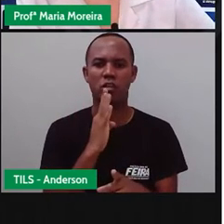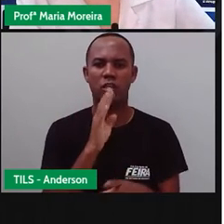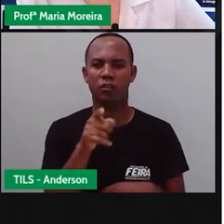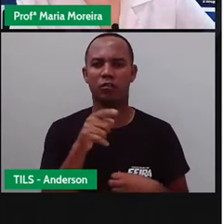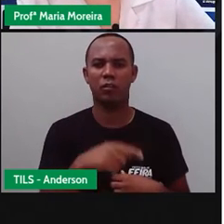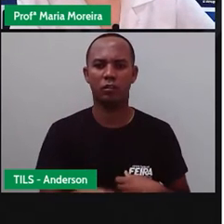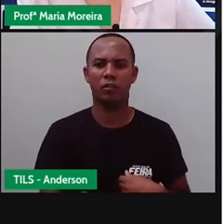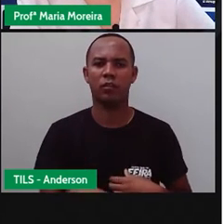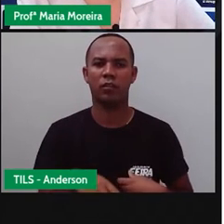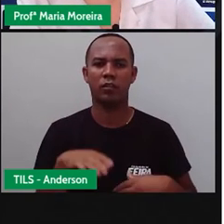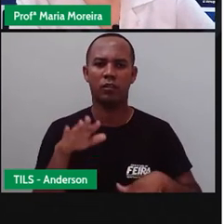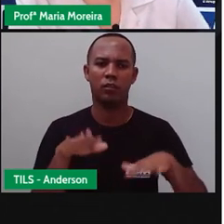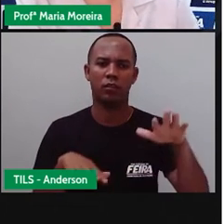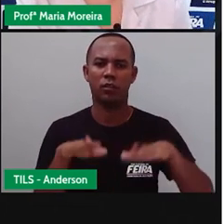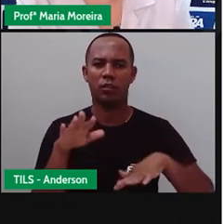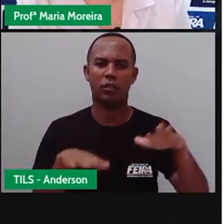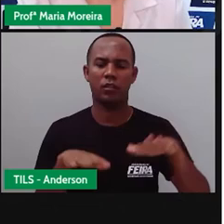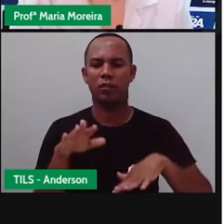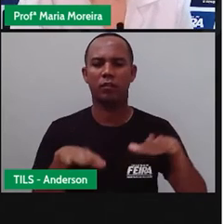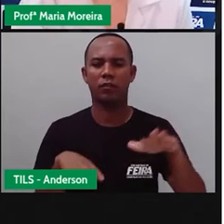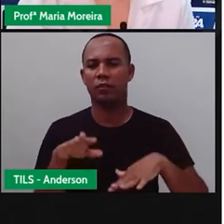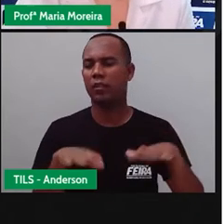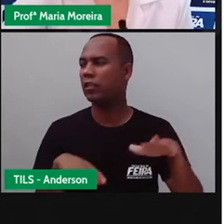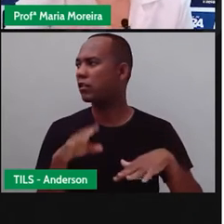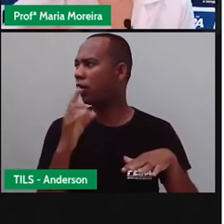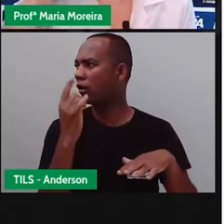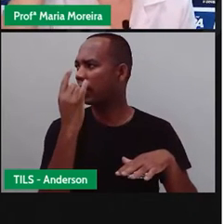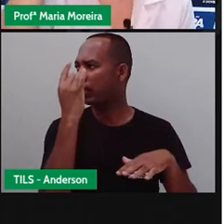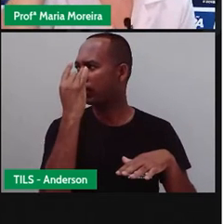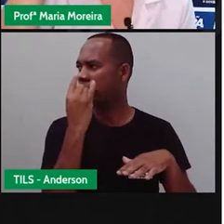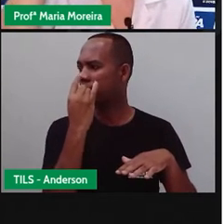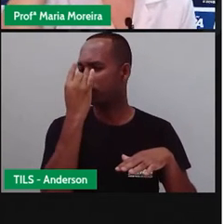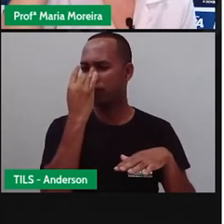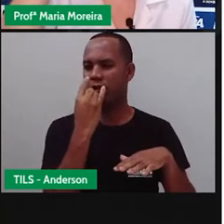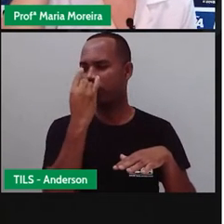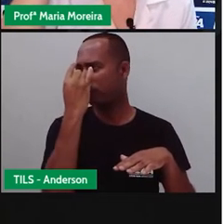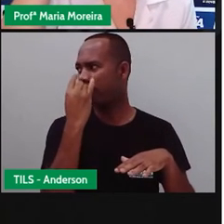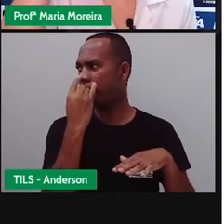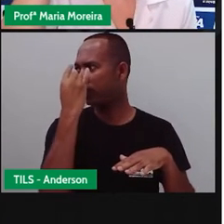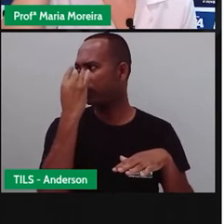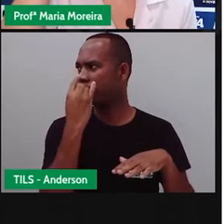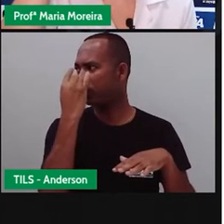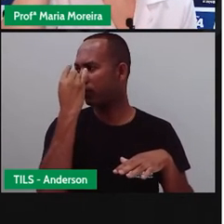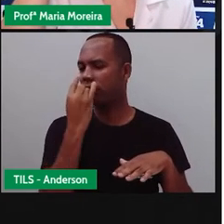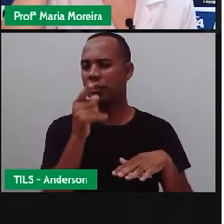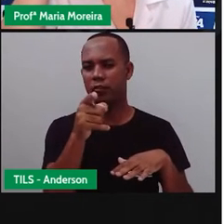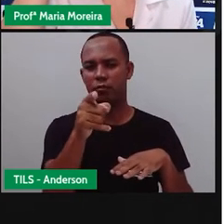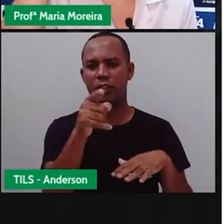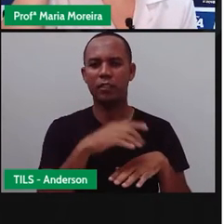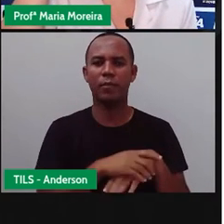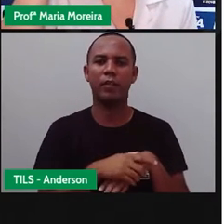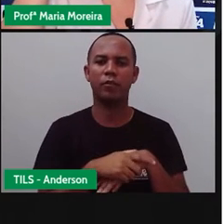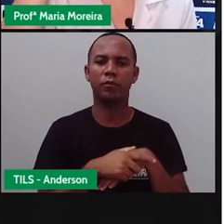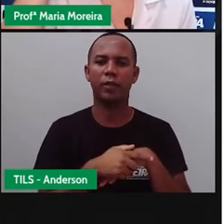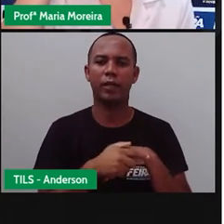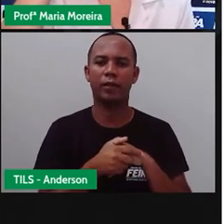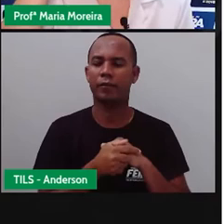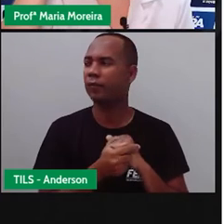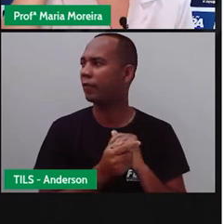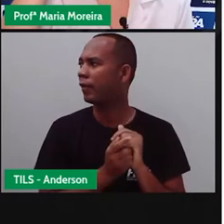ábaco em algumas lojas de brinquedo e é mais ou menos isso aí ó